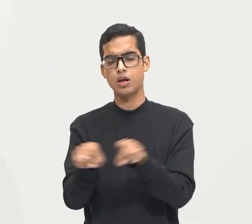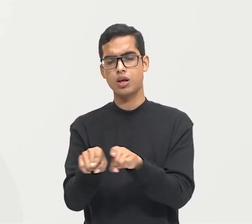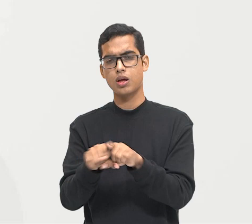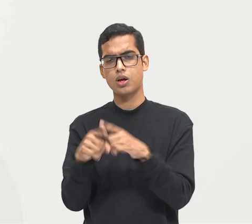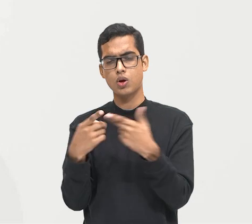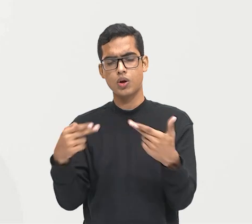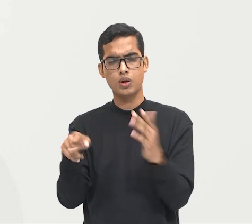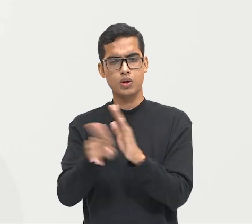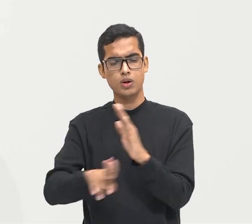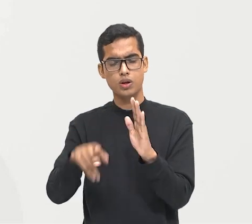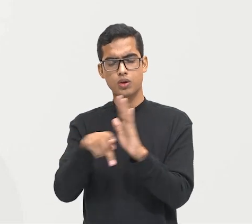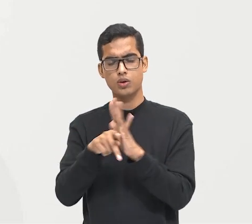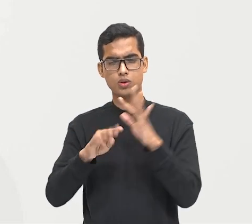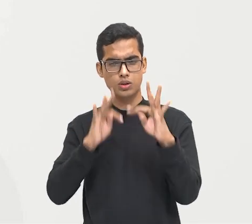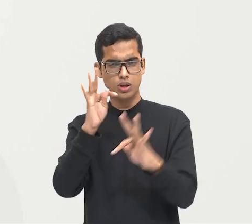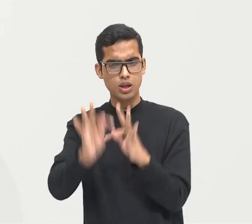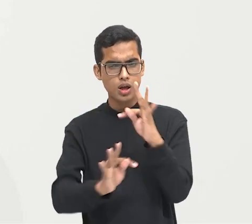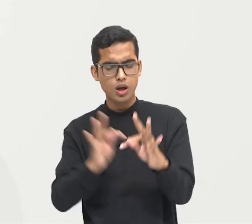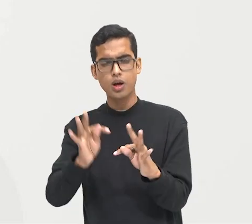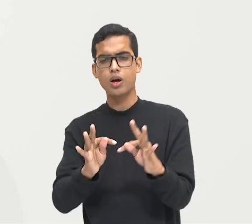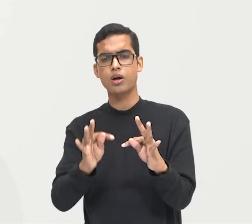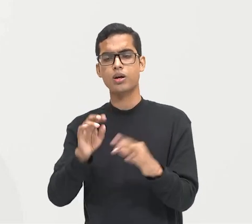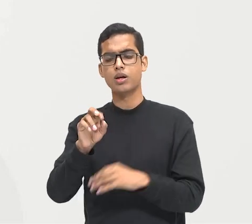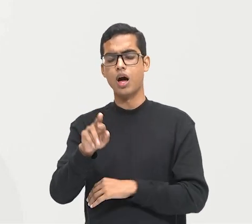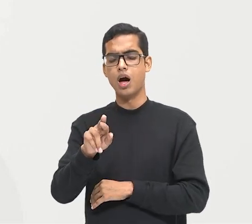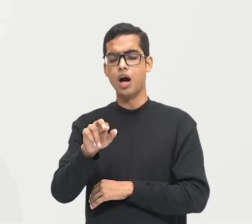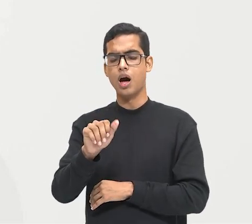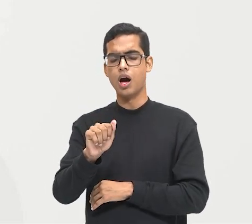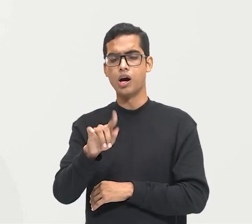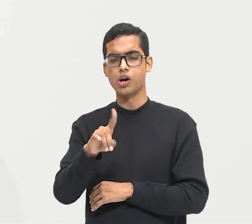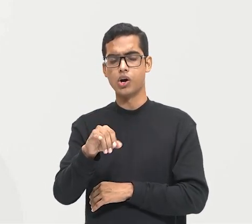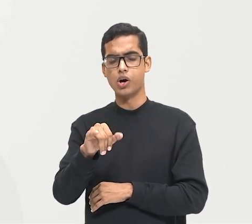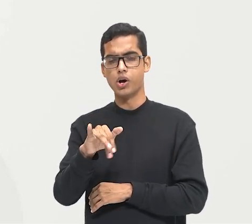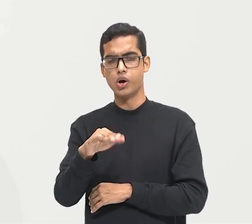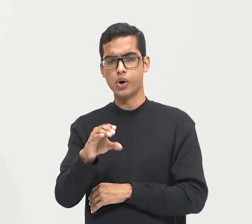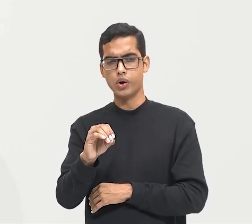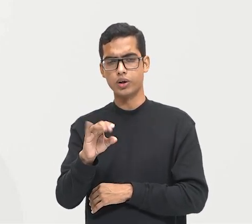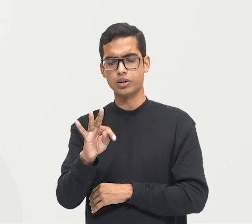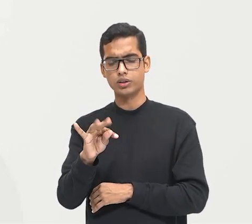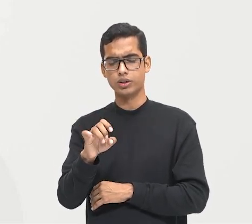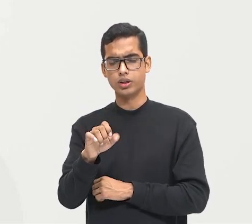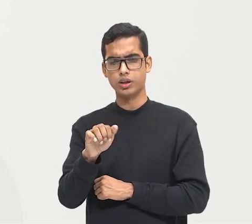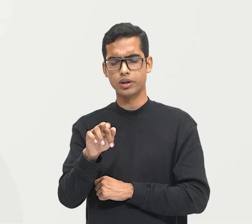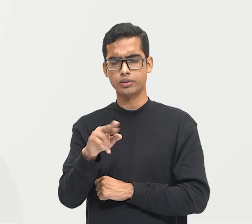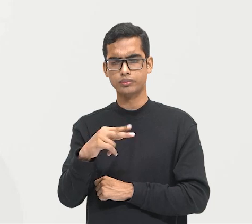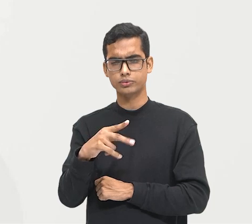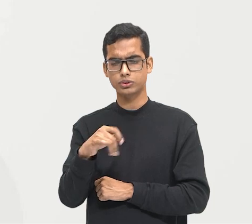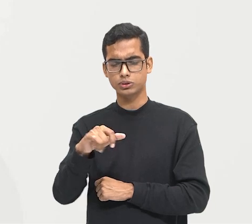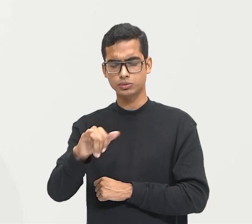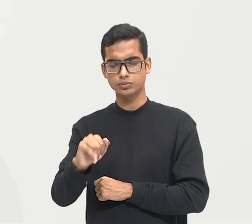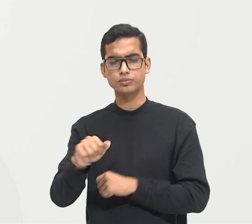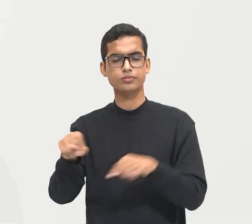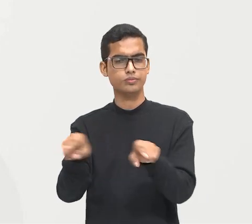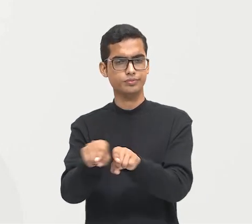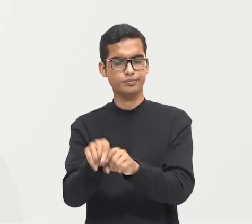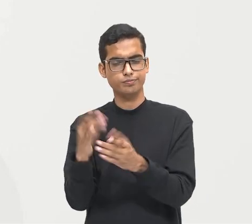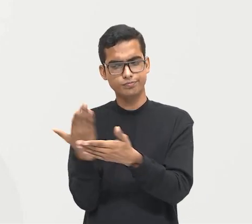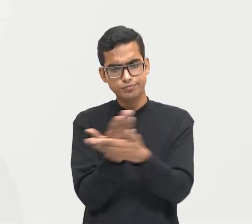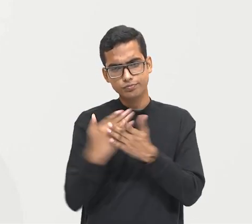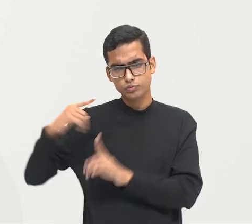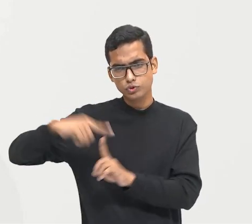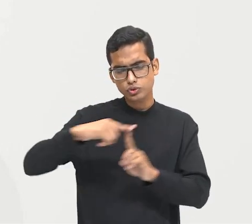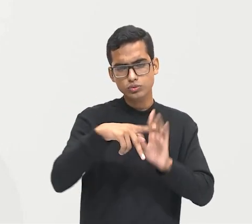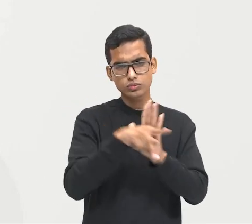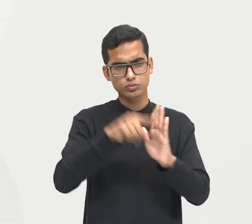radioterapias, por exemplo, certo? Então a gente está falando ali sobre as ondas, vimos um pouco mais ali sobre os tipos